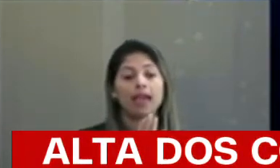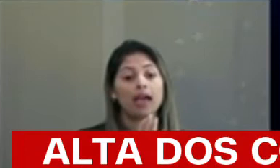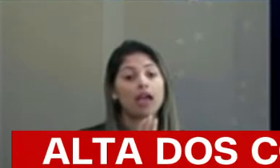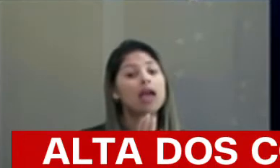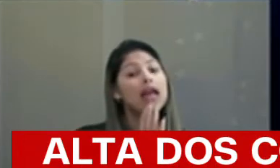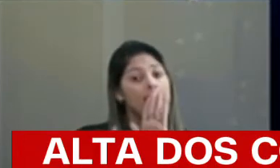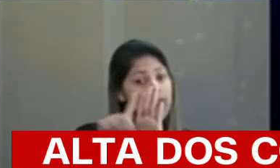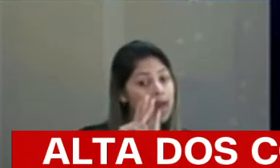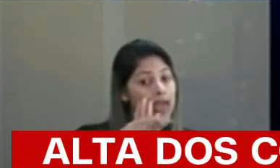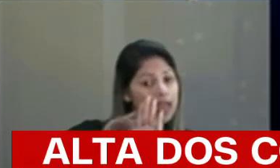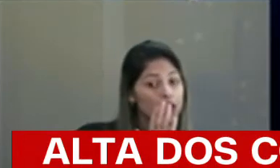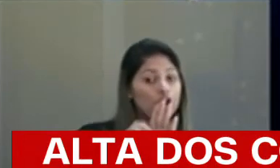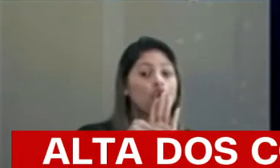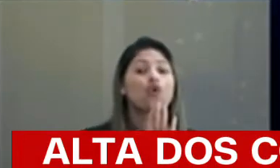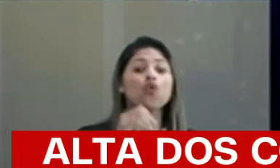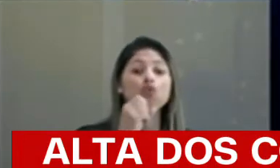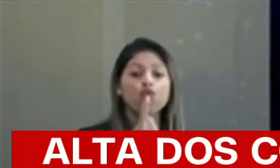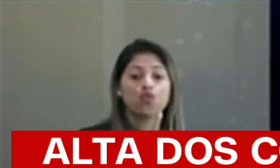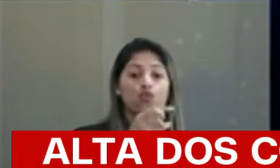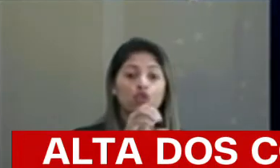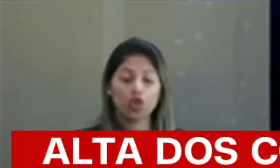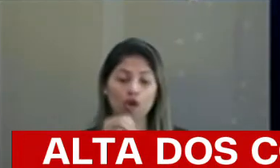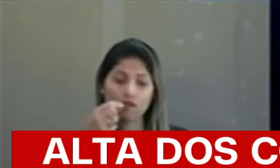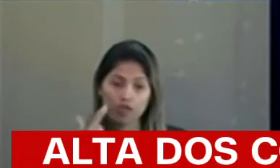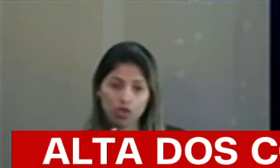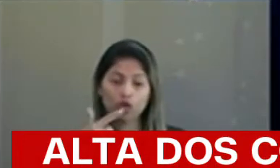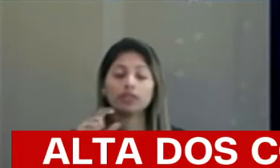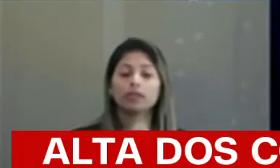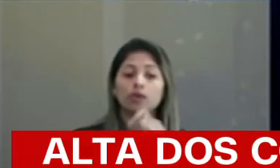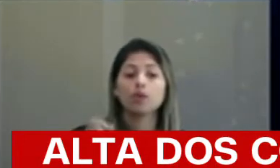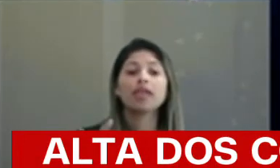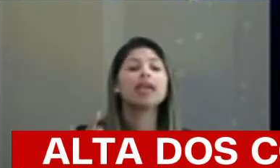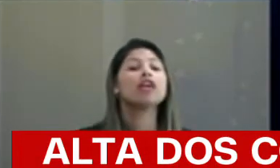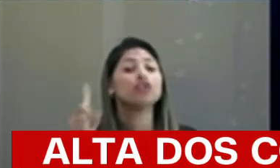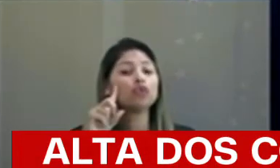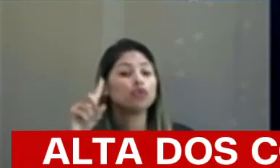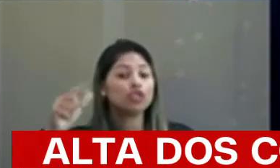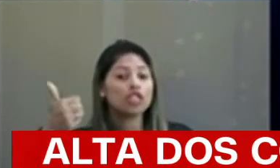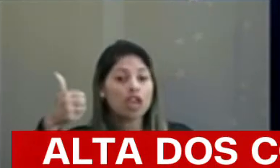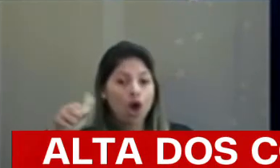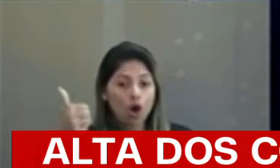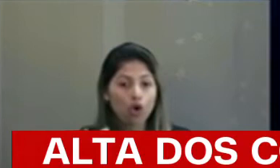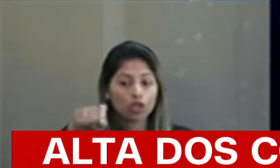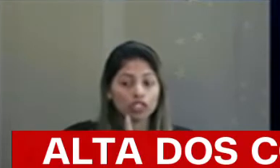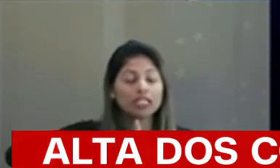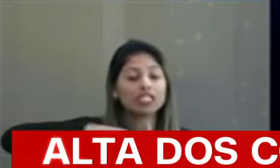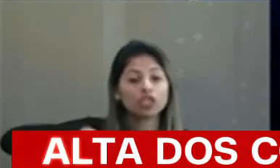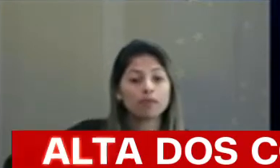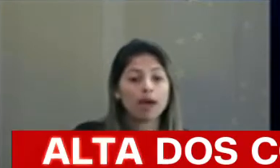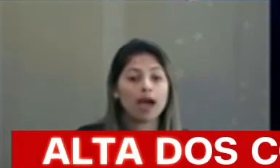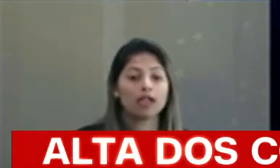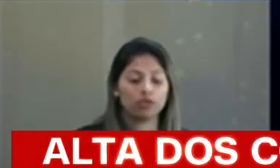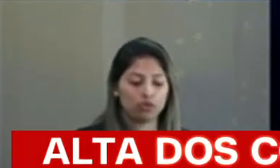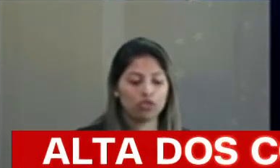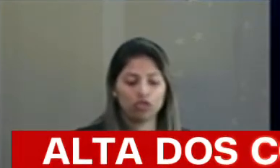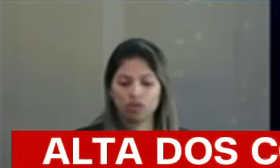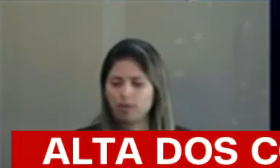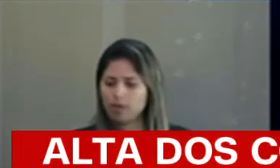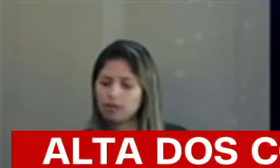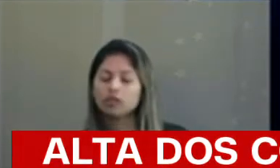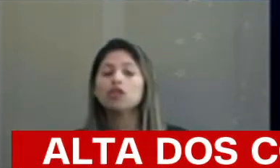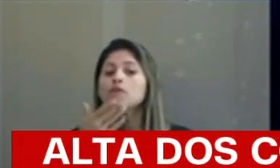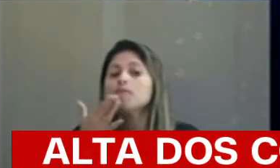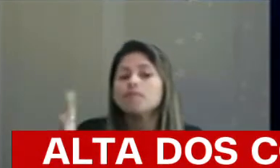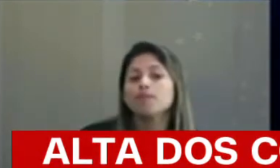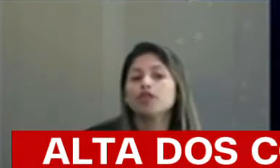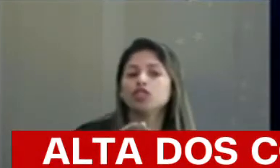complementar 192, que a Câmara também referendou, de 11 de março de 2022, trouxe alterações na sistemática